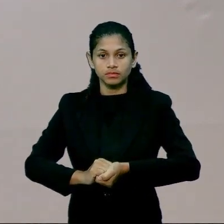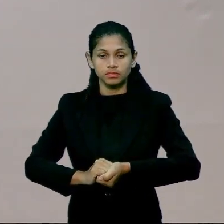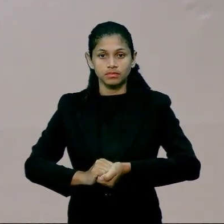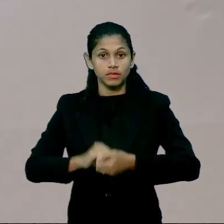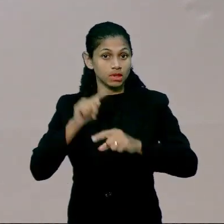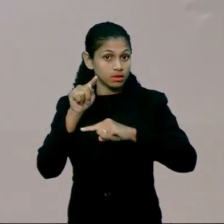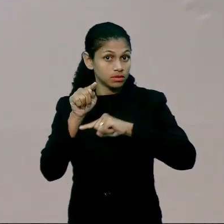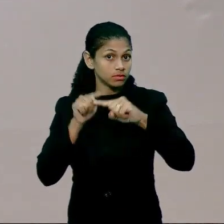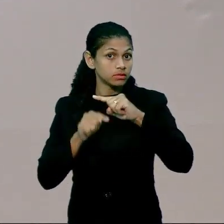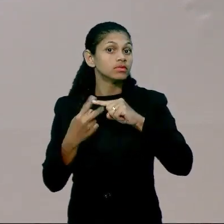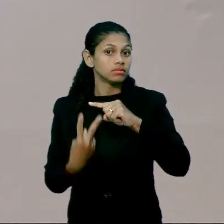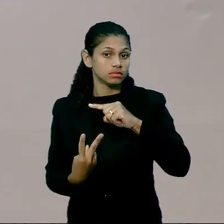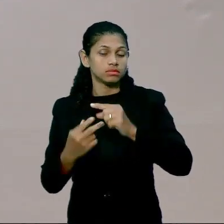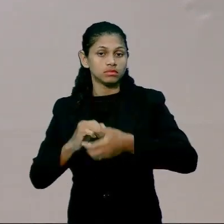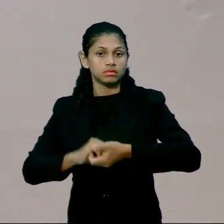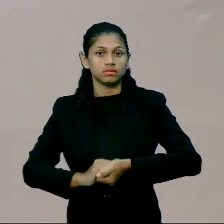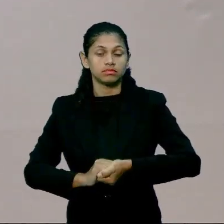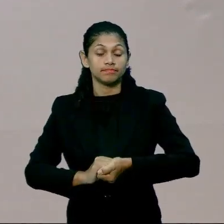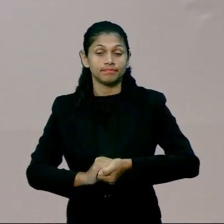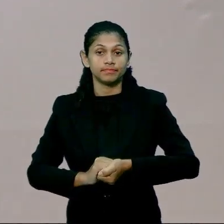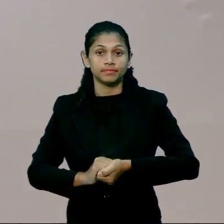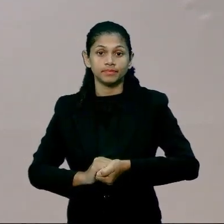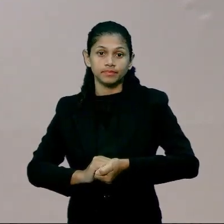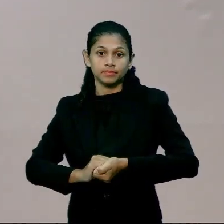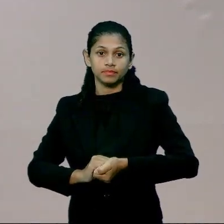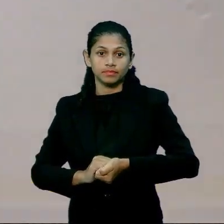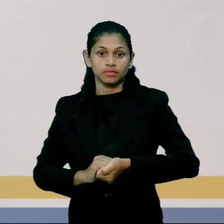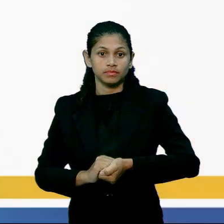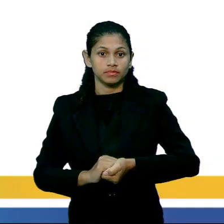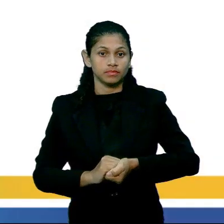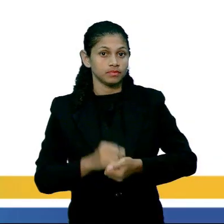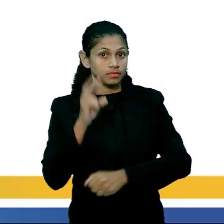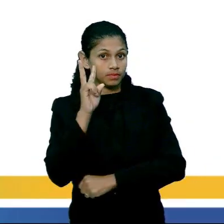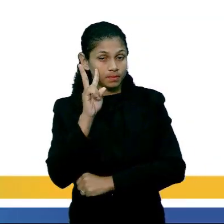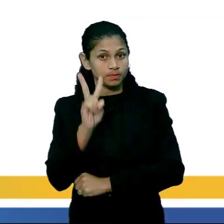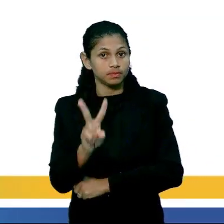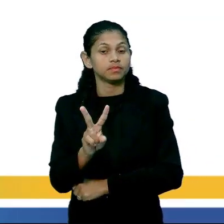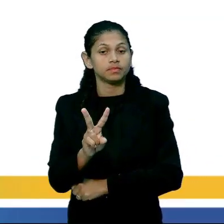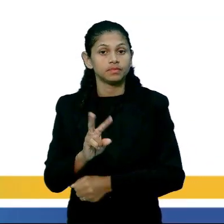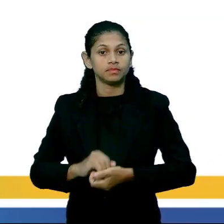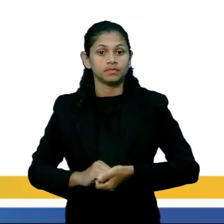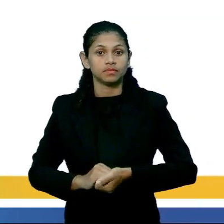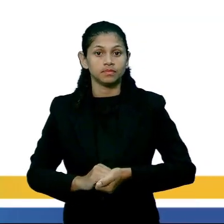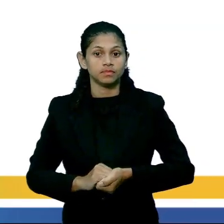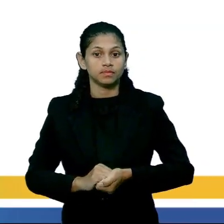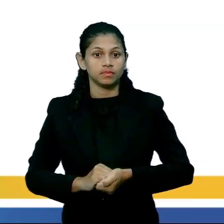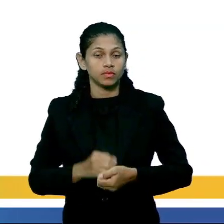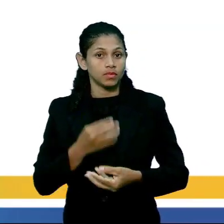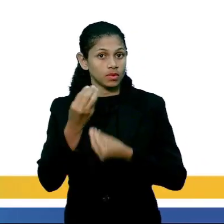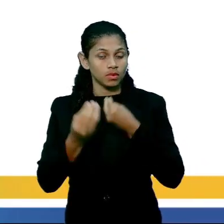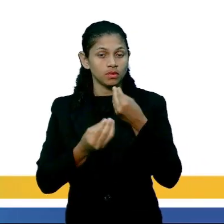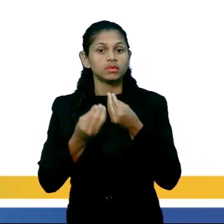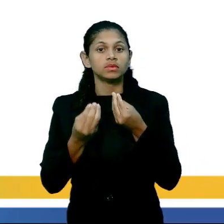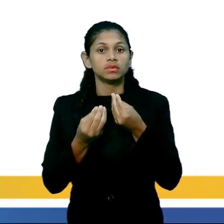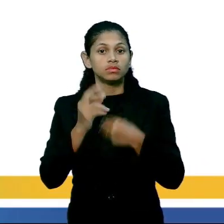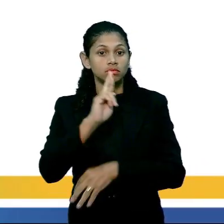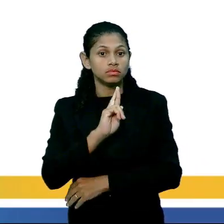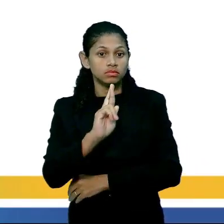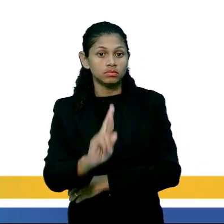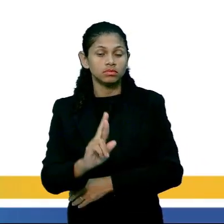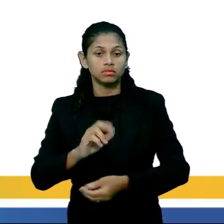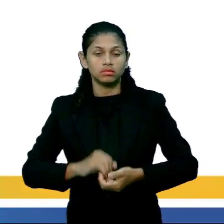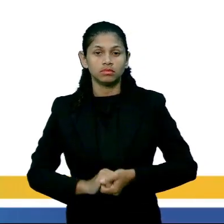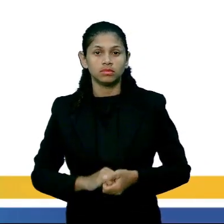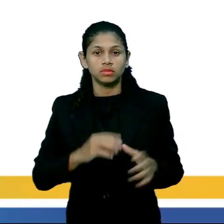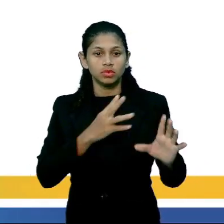e aí nós temos a mediana nesse caso vamos dar uma olhada como ficou a resposta